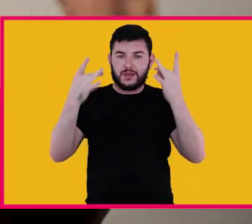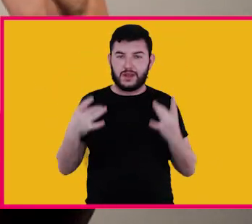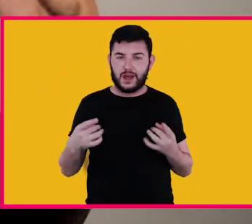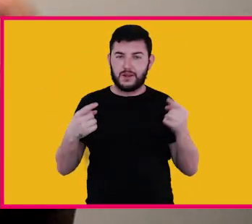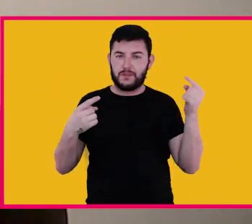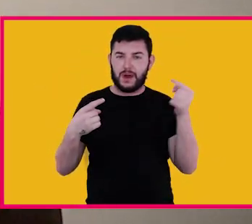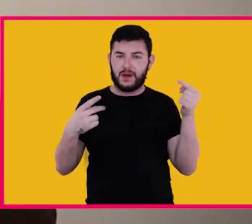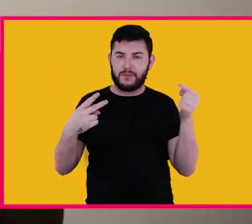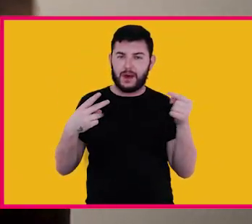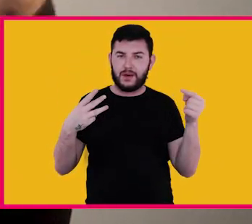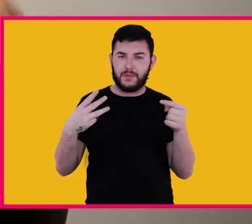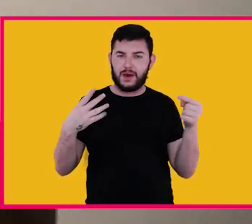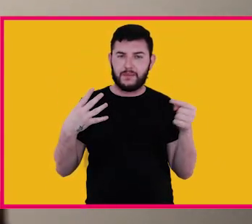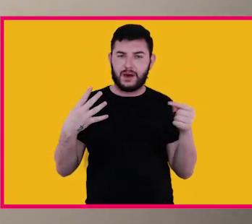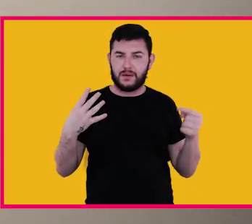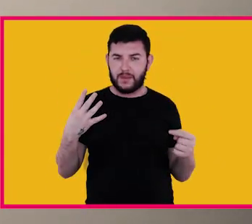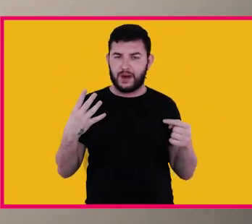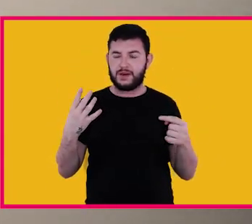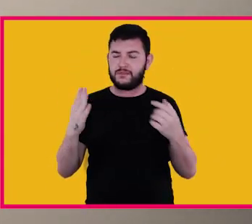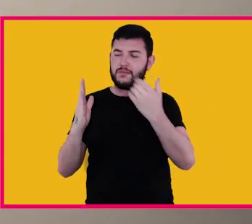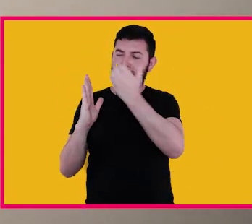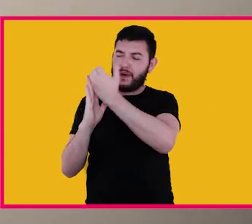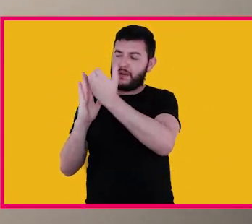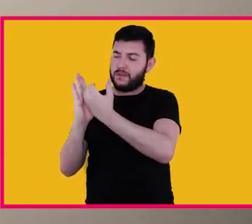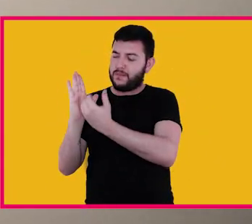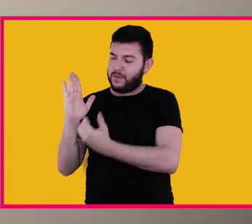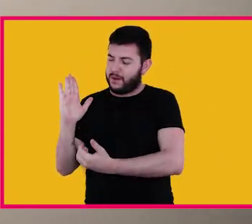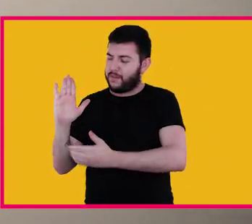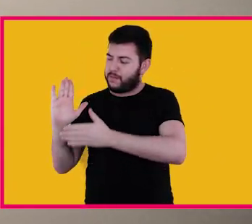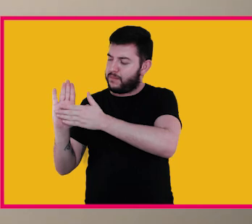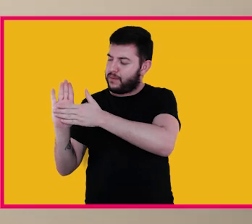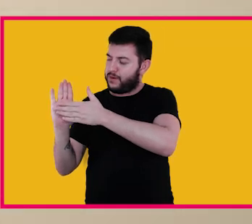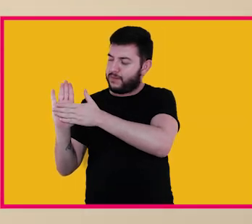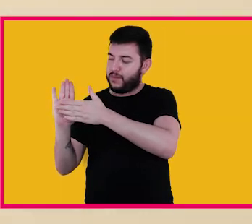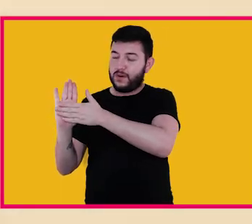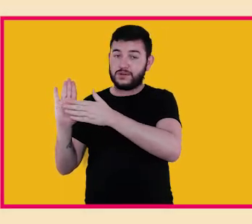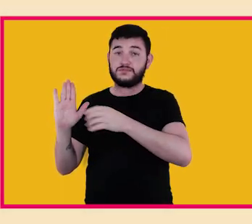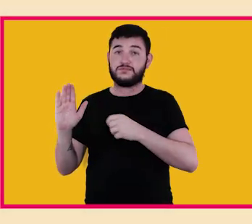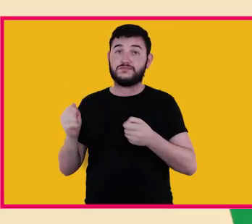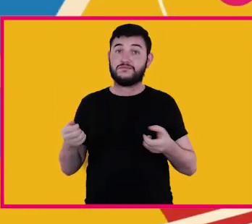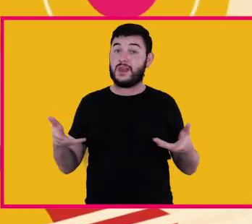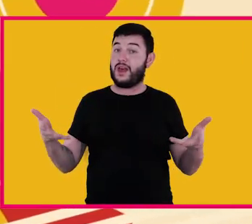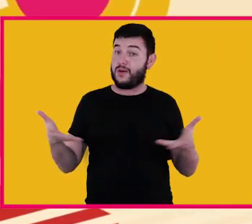pacote de elementos, de forma geral, a gente vai se dedicar a conhecer cada um deles em detalhes.